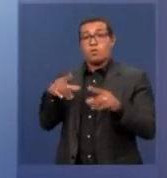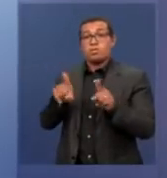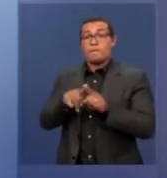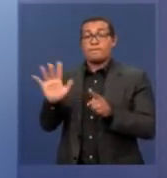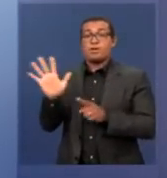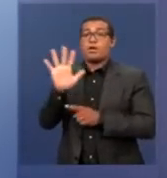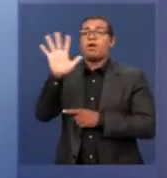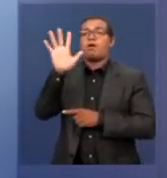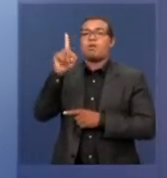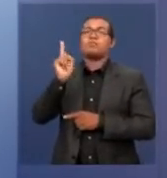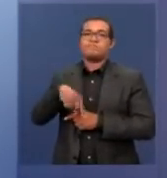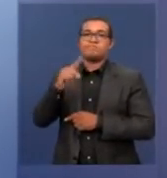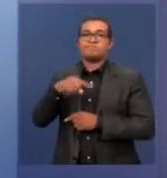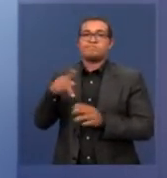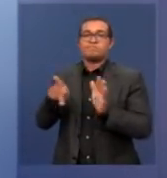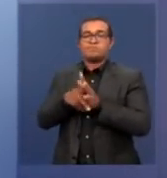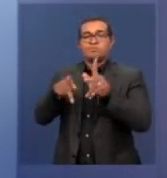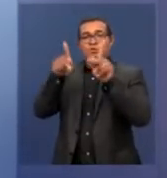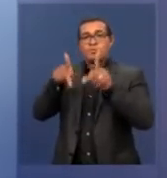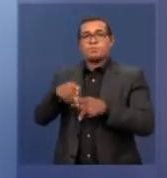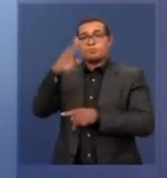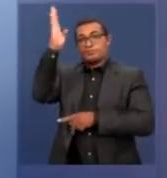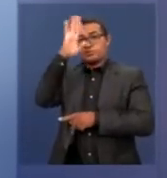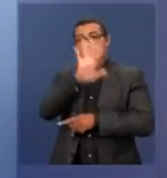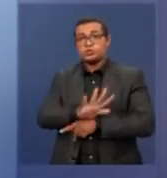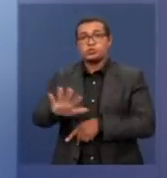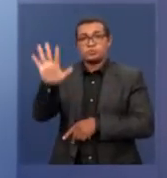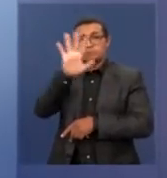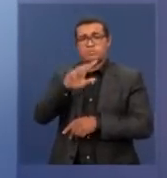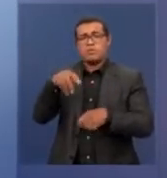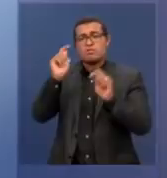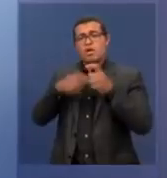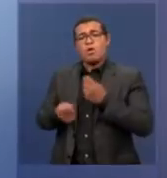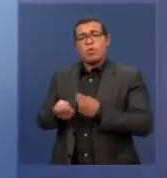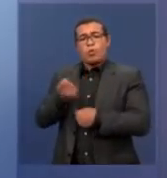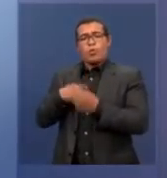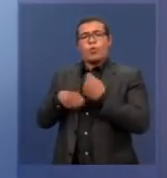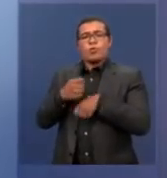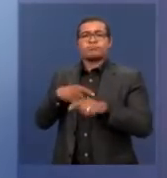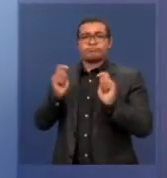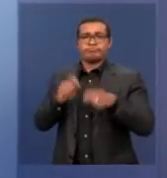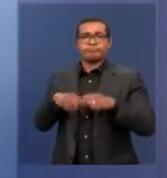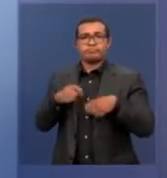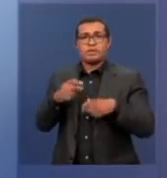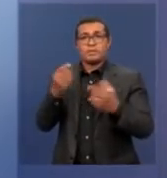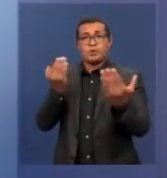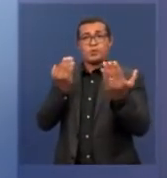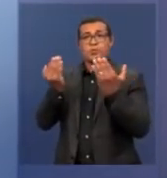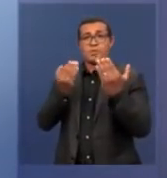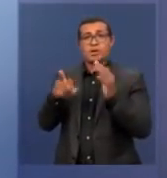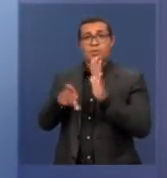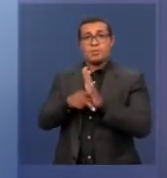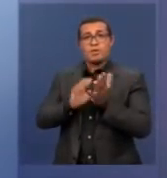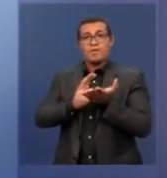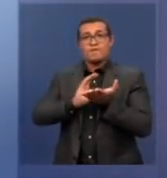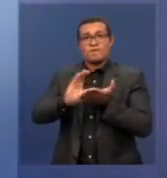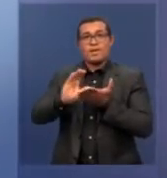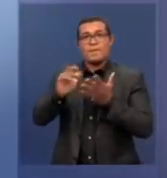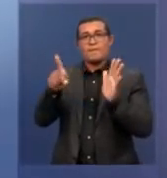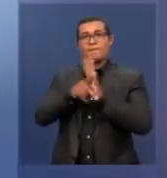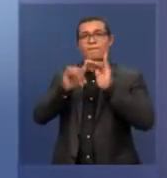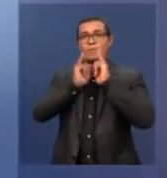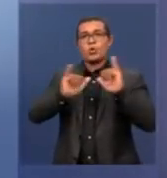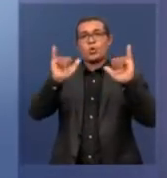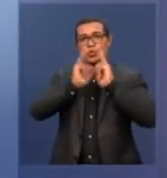é brasileiro a população capixaba que poderia ser economizado na avaliação que ele está fazendo com relação à verba de publicidade que nós aplicamos